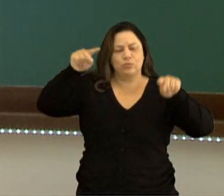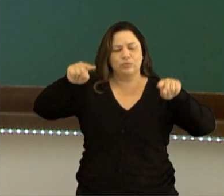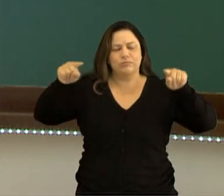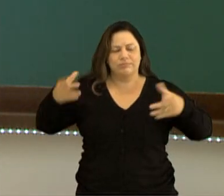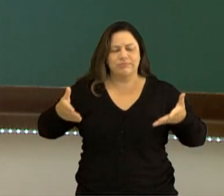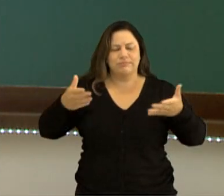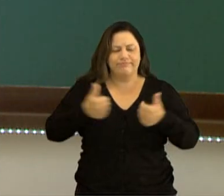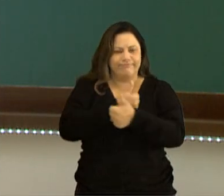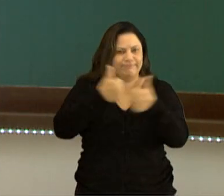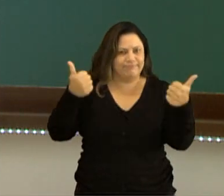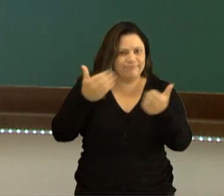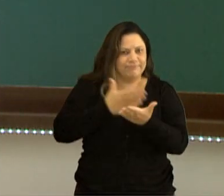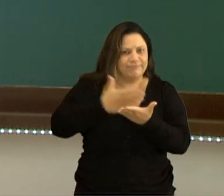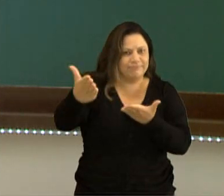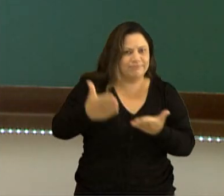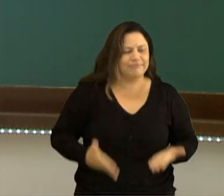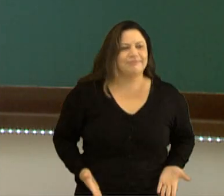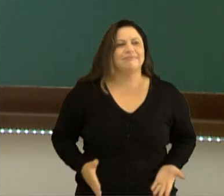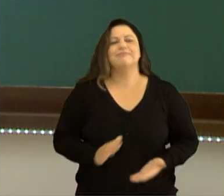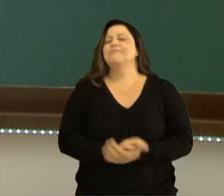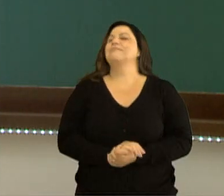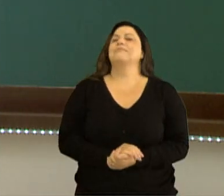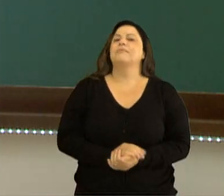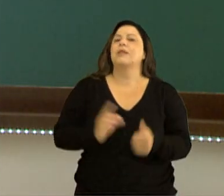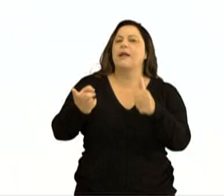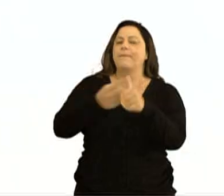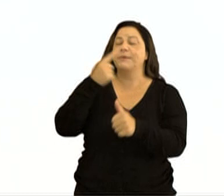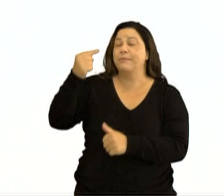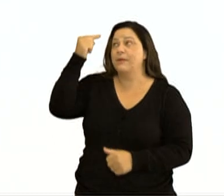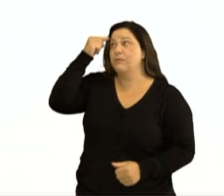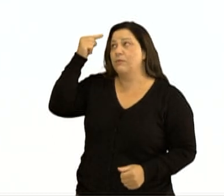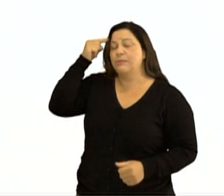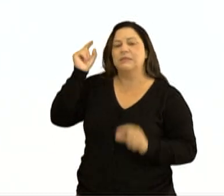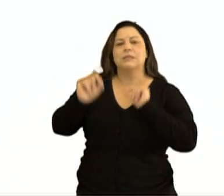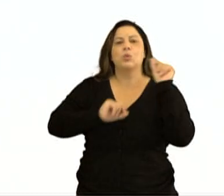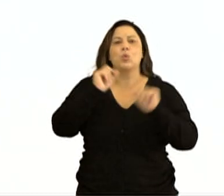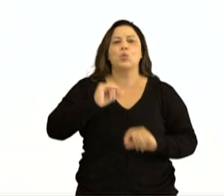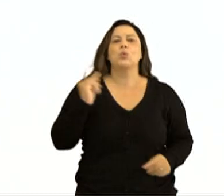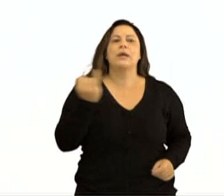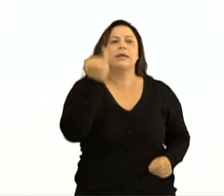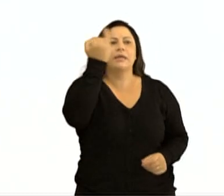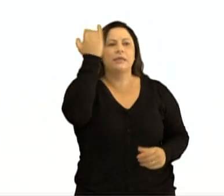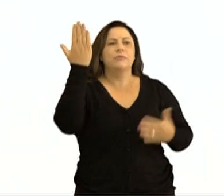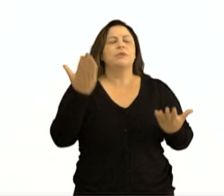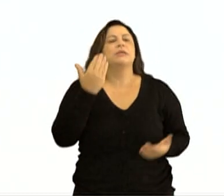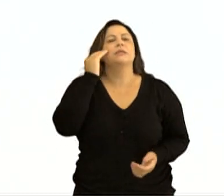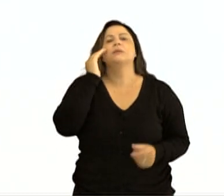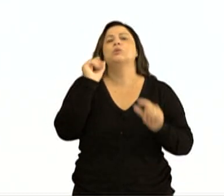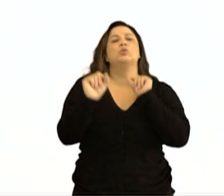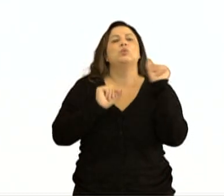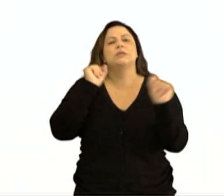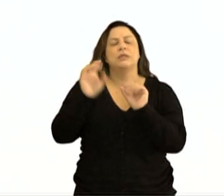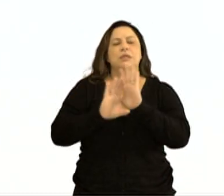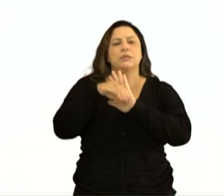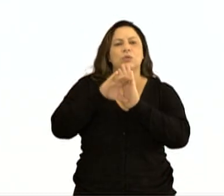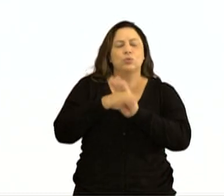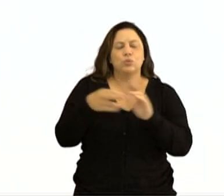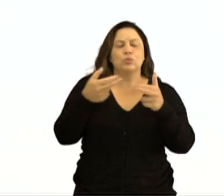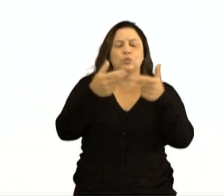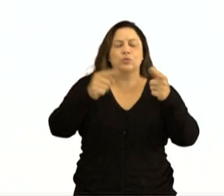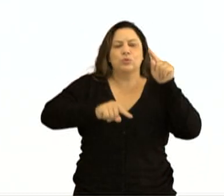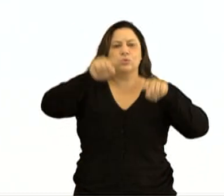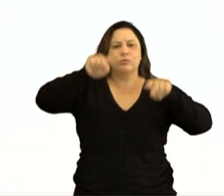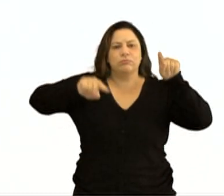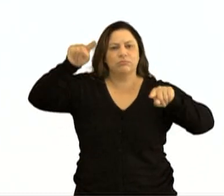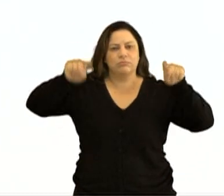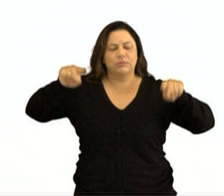trabalhar. Tranquilo? Então vamos lá. Primeira coisa, vamos pensar. Qual é a importância de compreender os conceitos